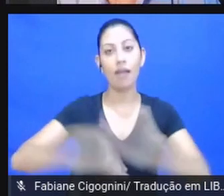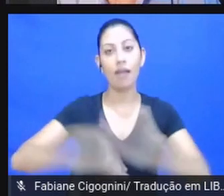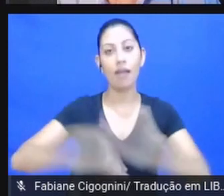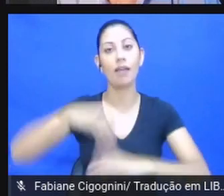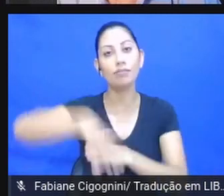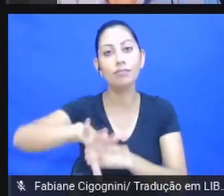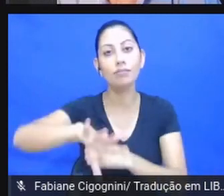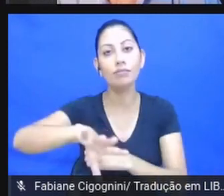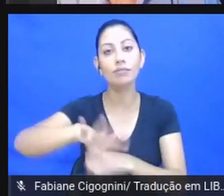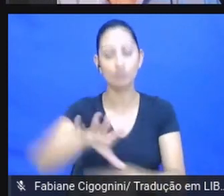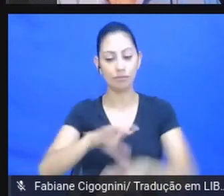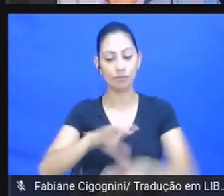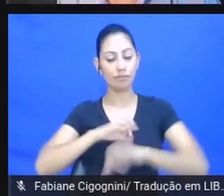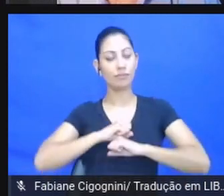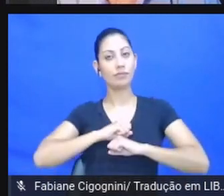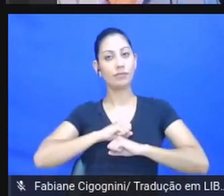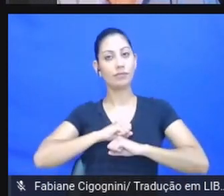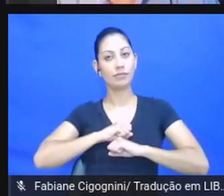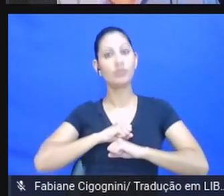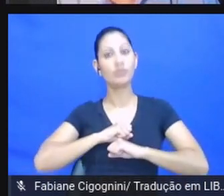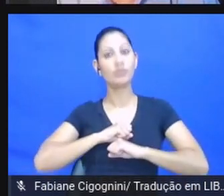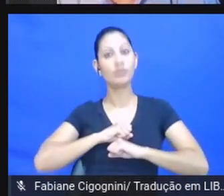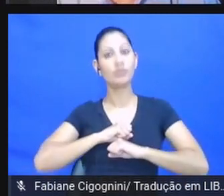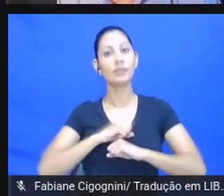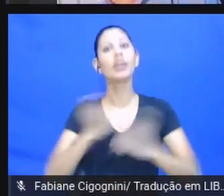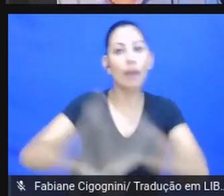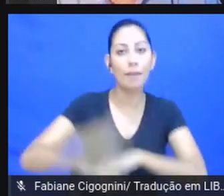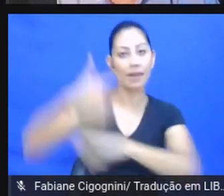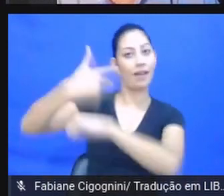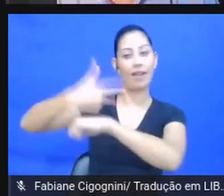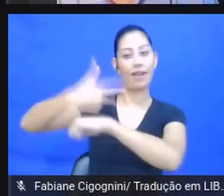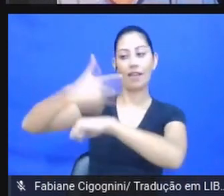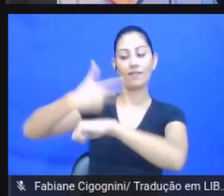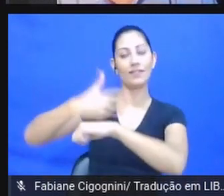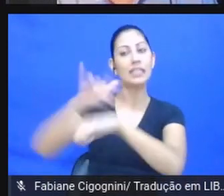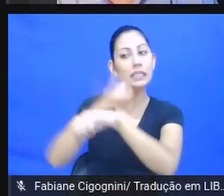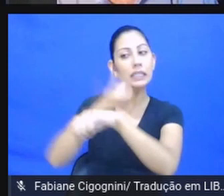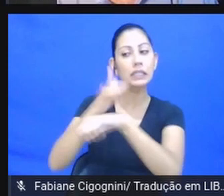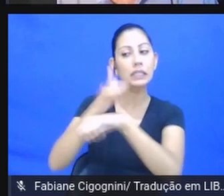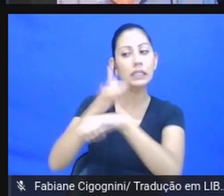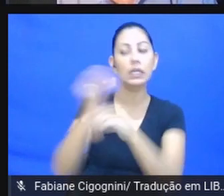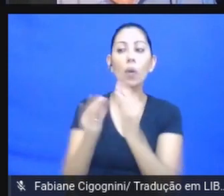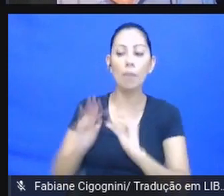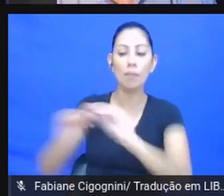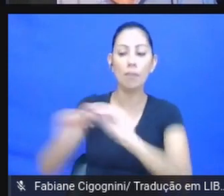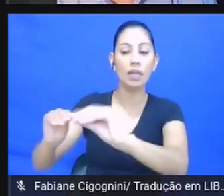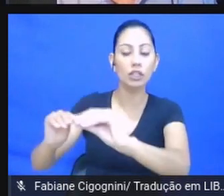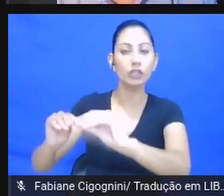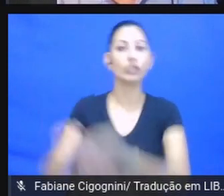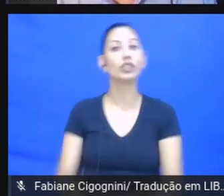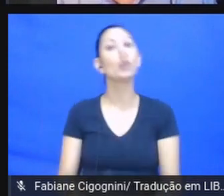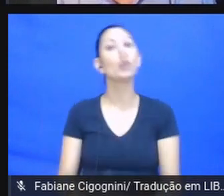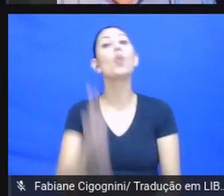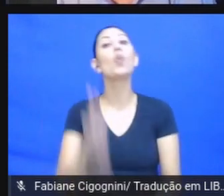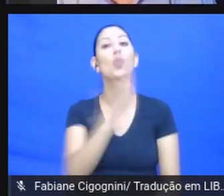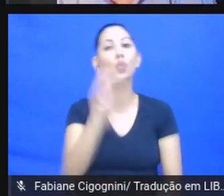um pouco mais de domínio da gravação, e muitas soluções tecnológicas